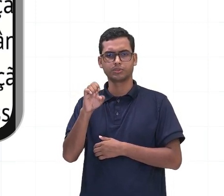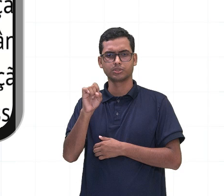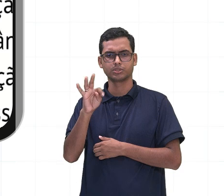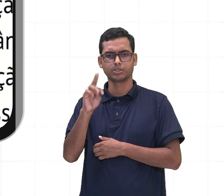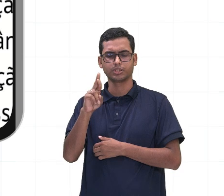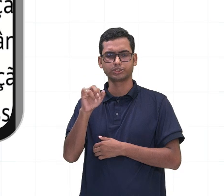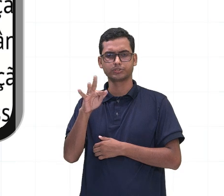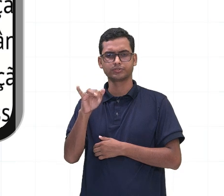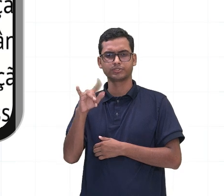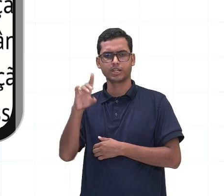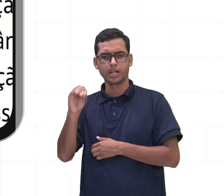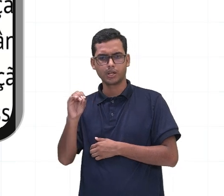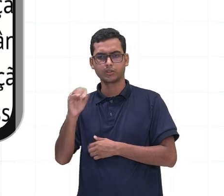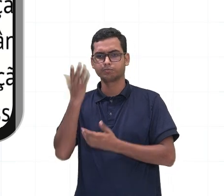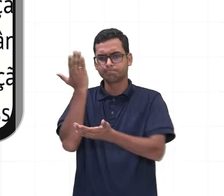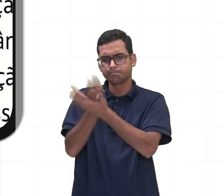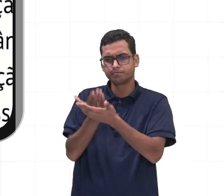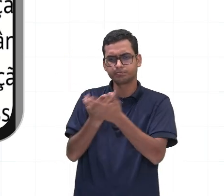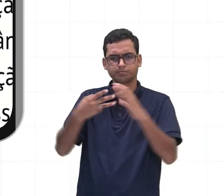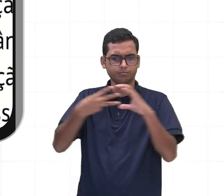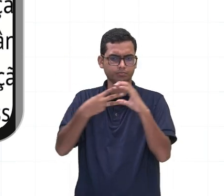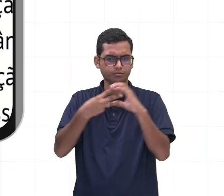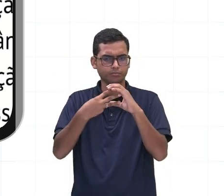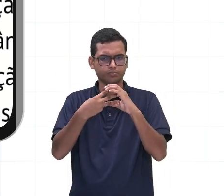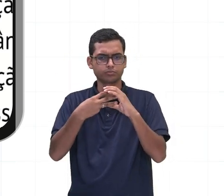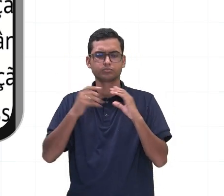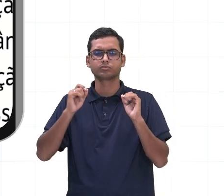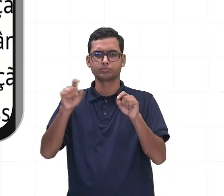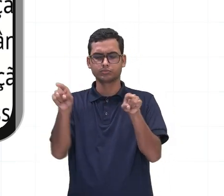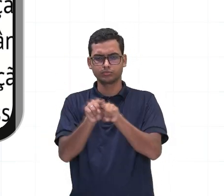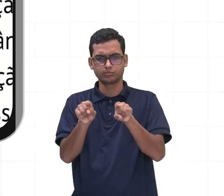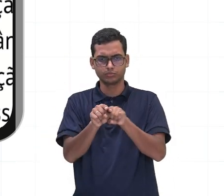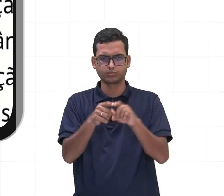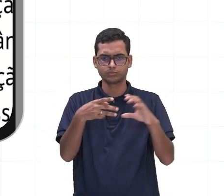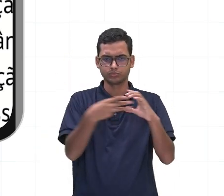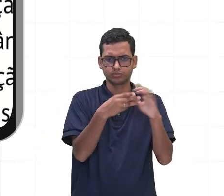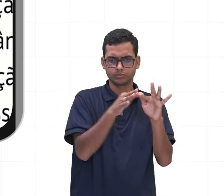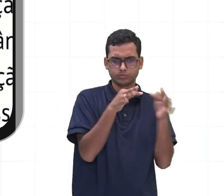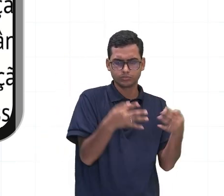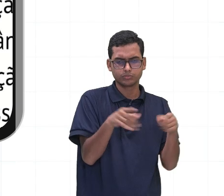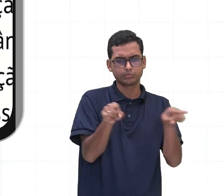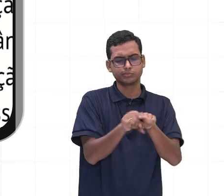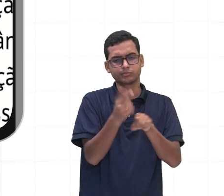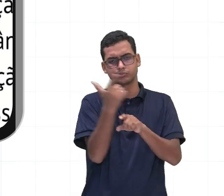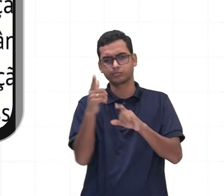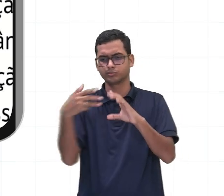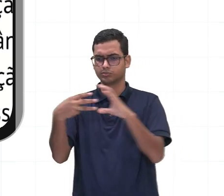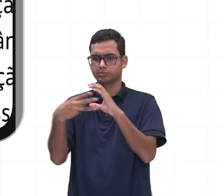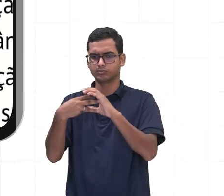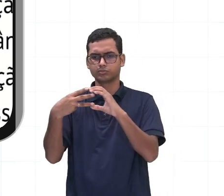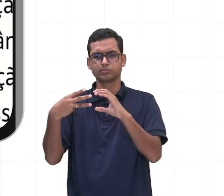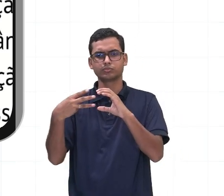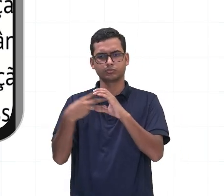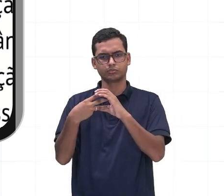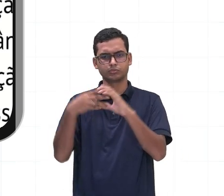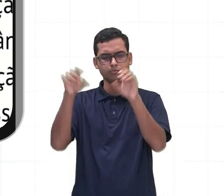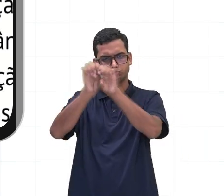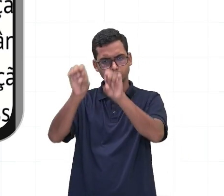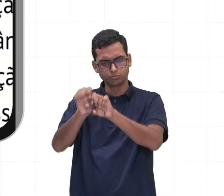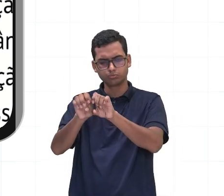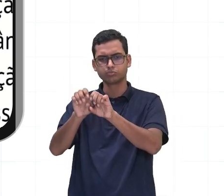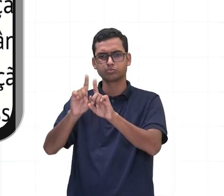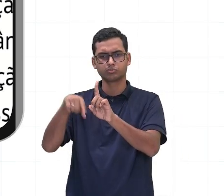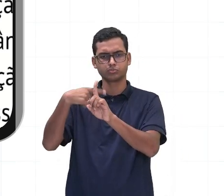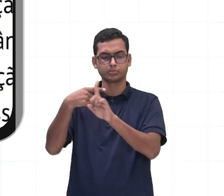a célula, a gente tem aquela célula que é simples e aquela célula que é composta. A célula simples, né, o